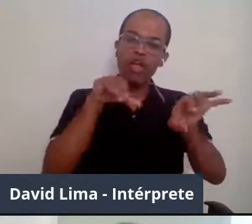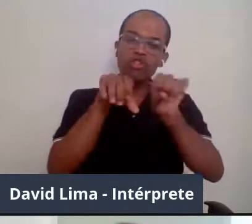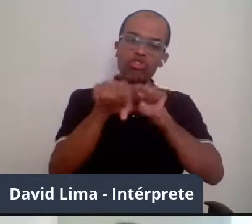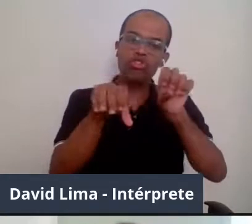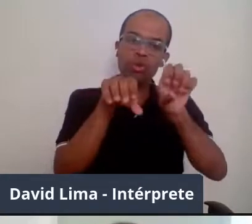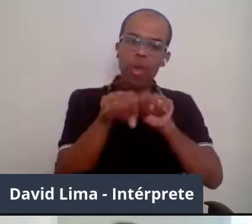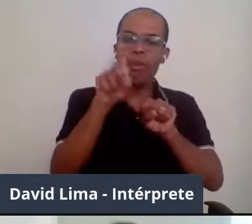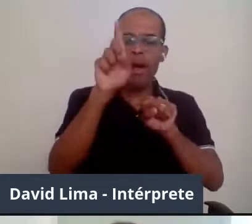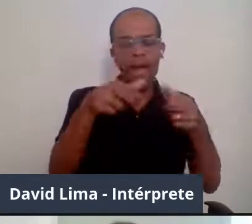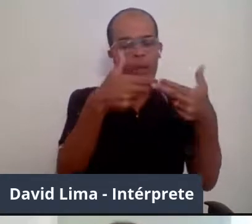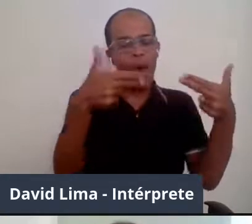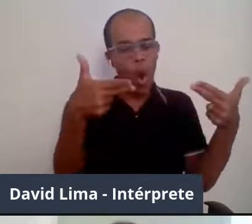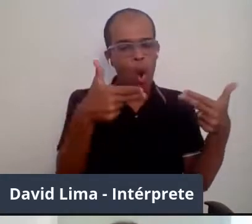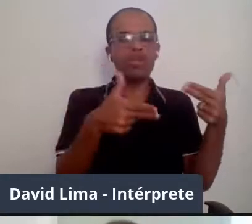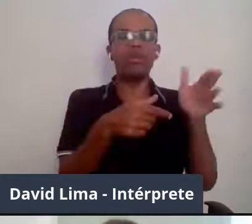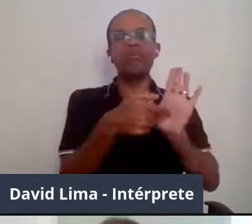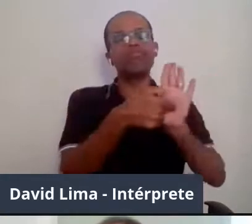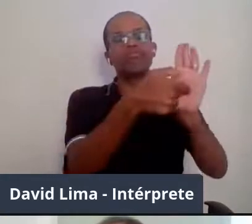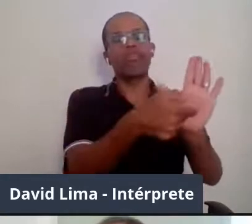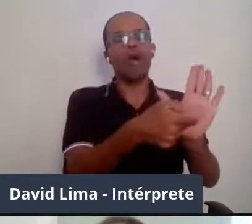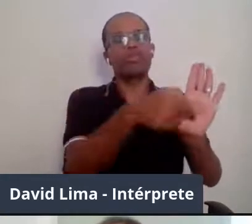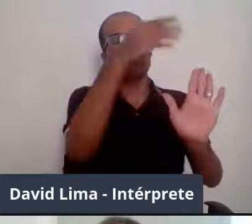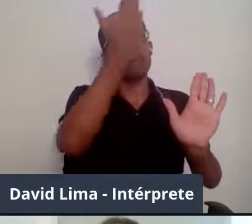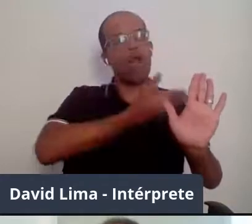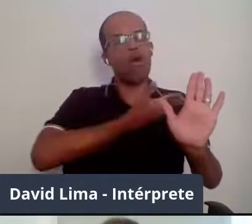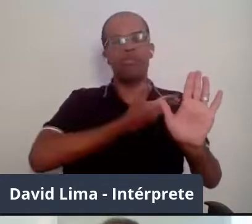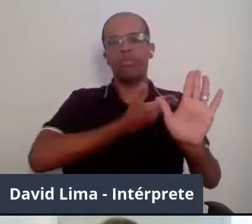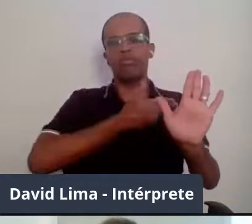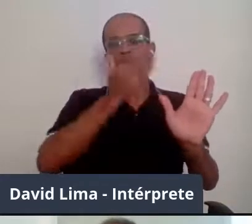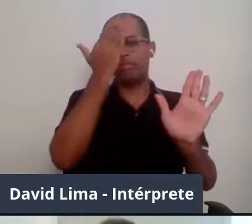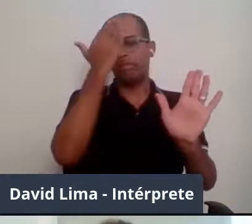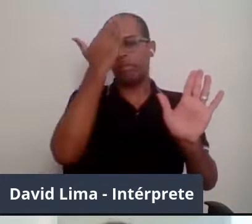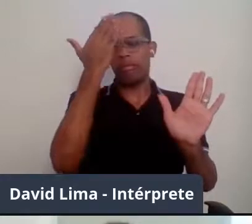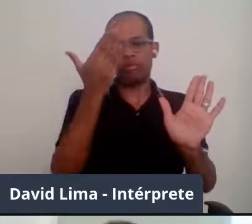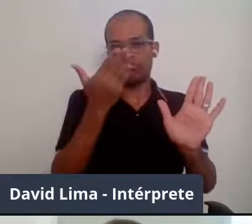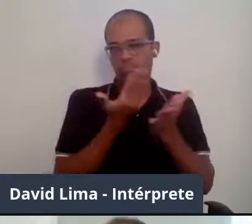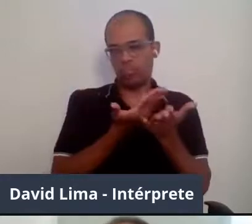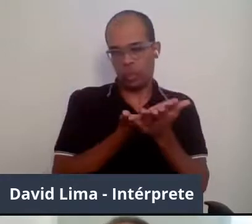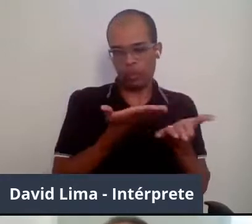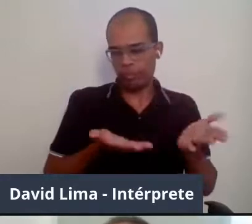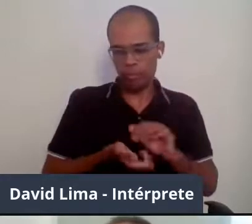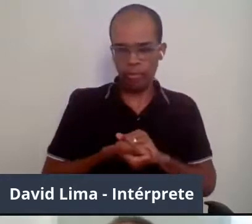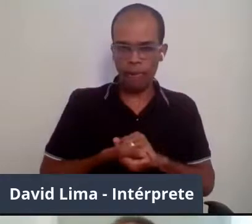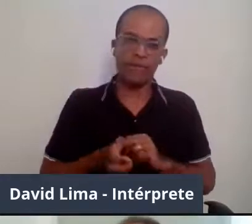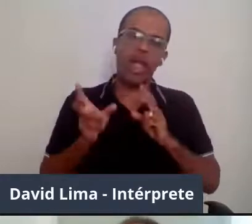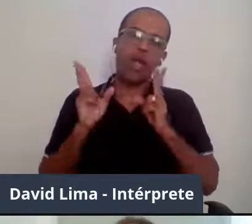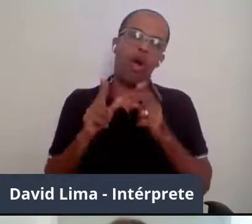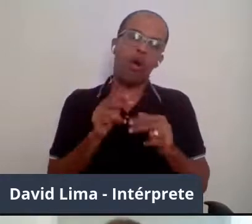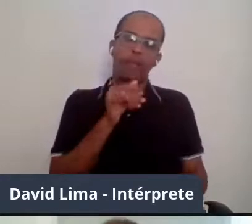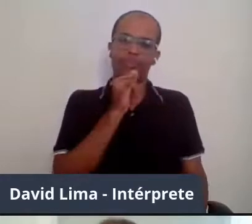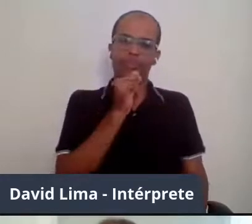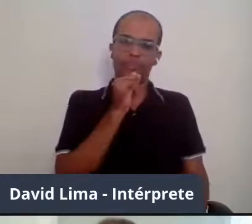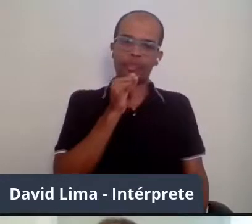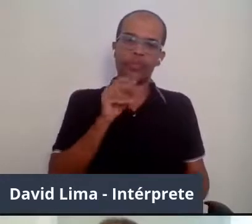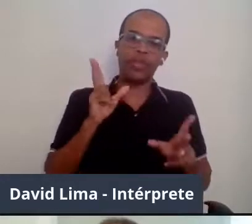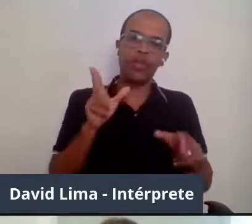dispositivo jurídico que operacionaliza o sistema de confiança, o sistema social de confiança, da mesma maneira, por exemplo, com uma carteira de